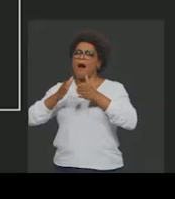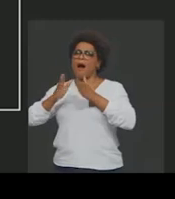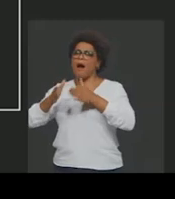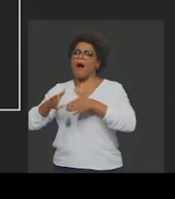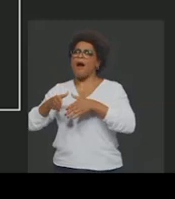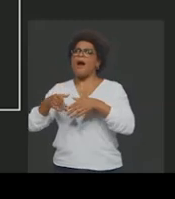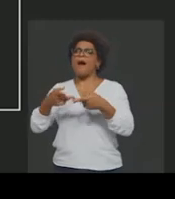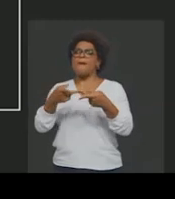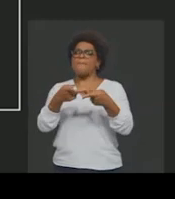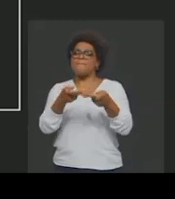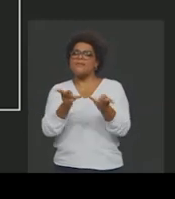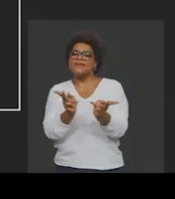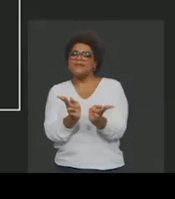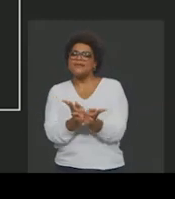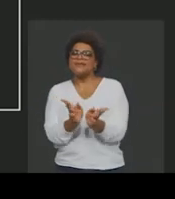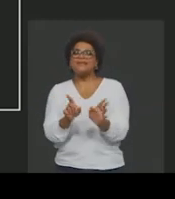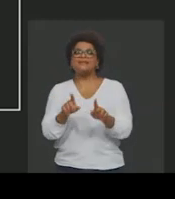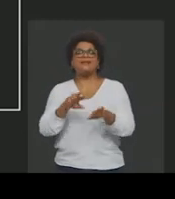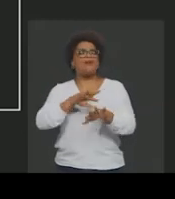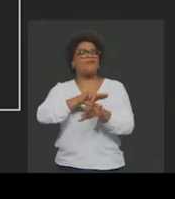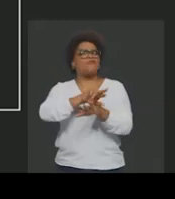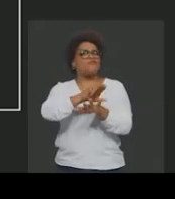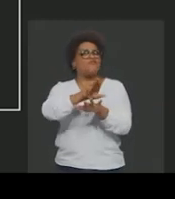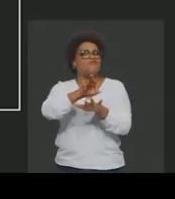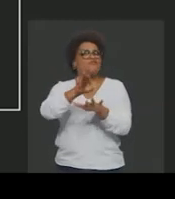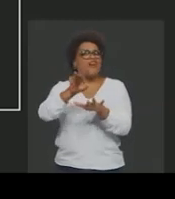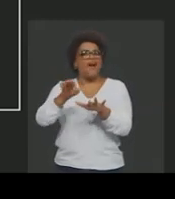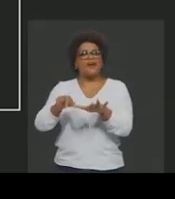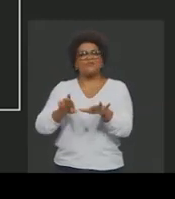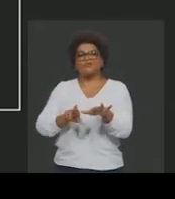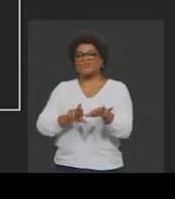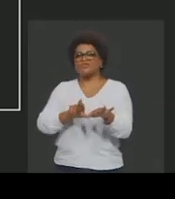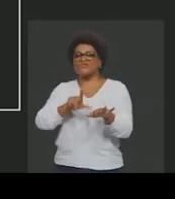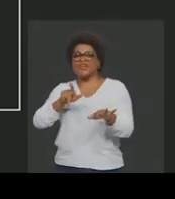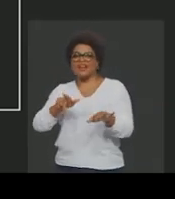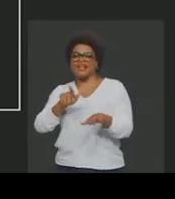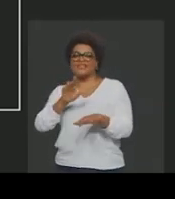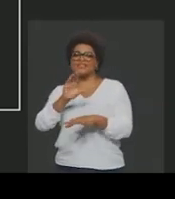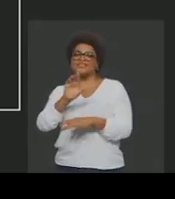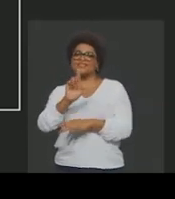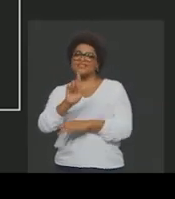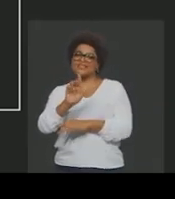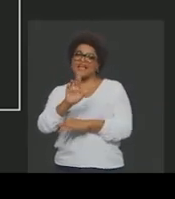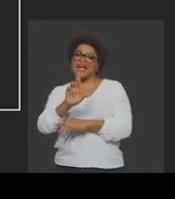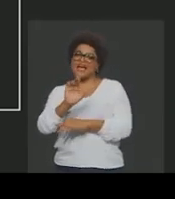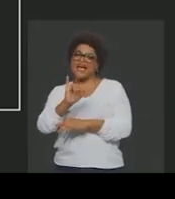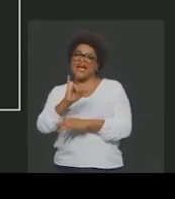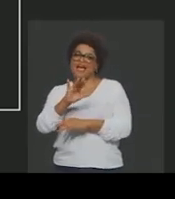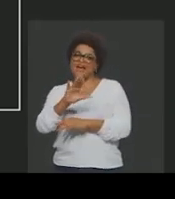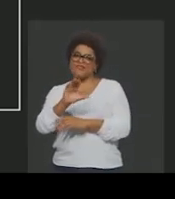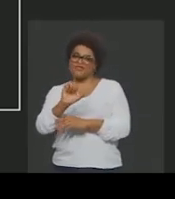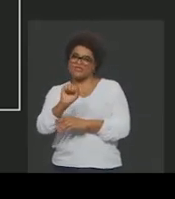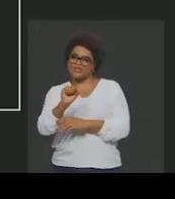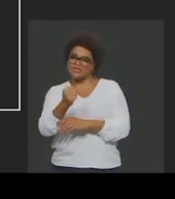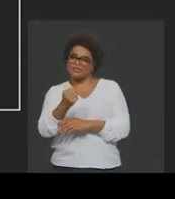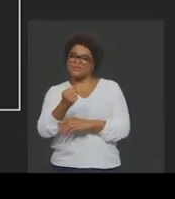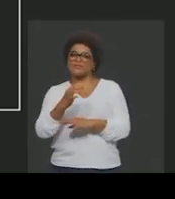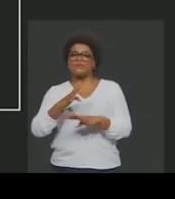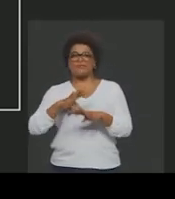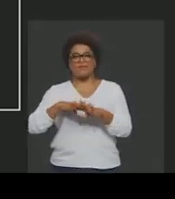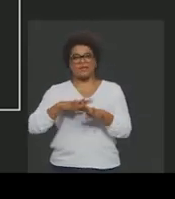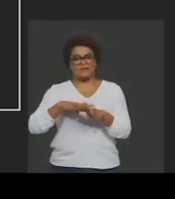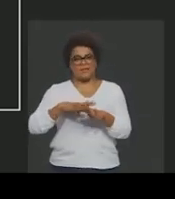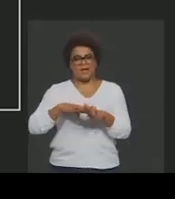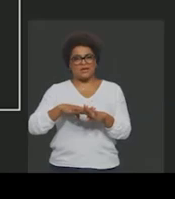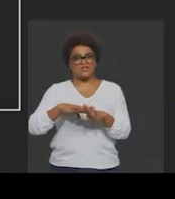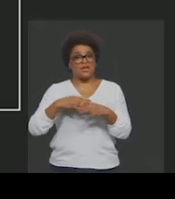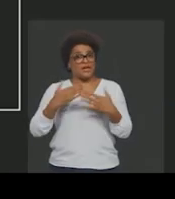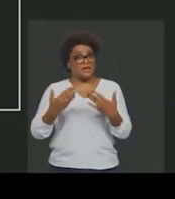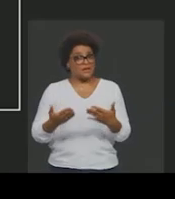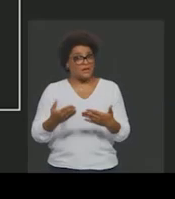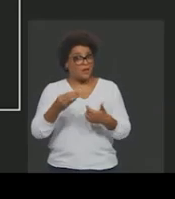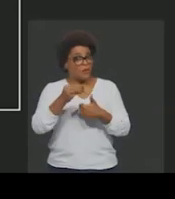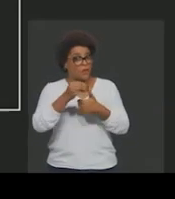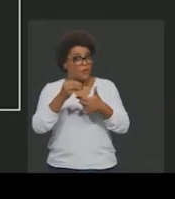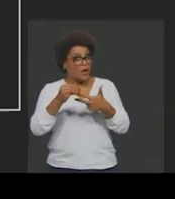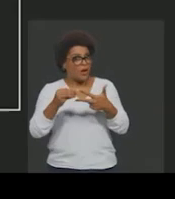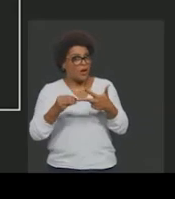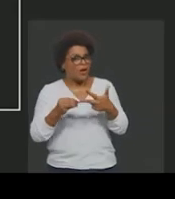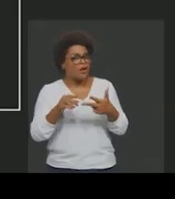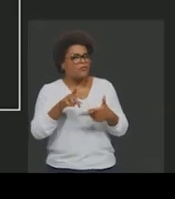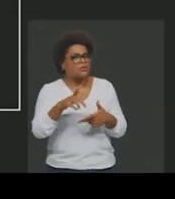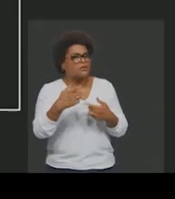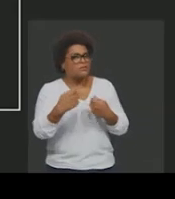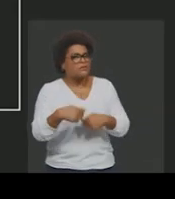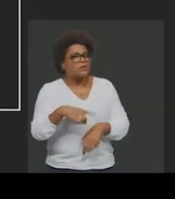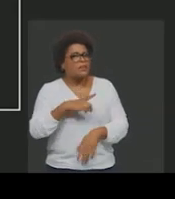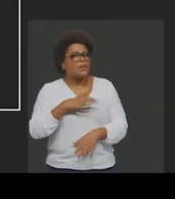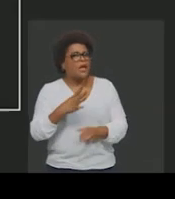da matemática, ok? Então no Enem você vai chegar lá com essa segurança de você trabalhar com gráficos,